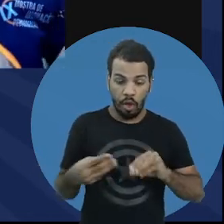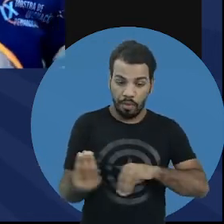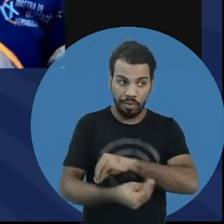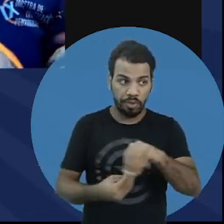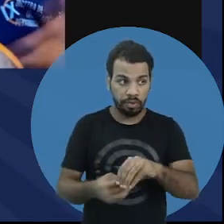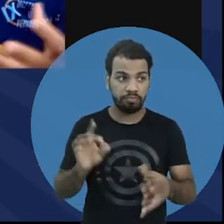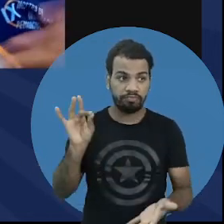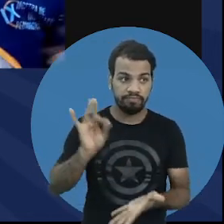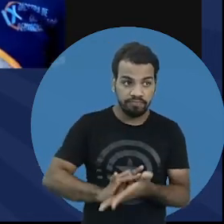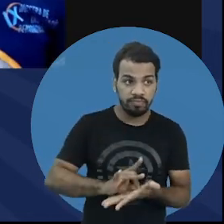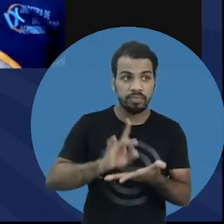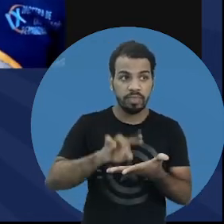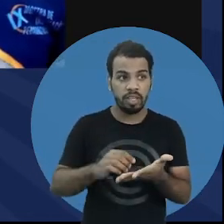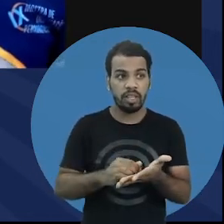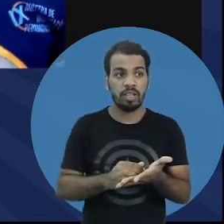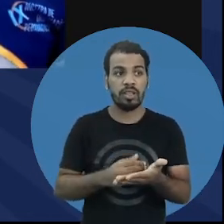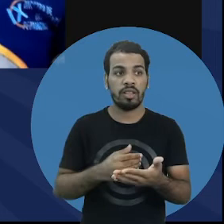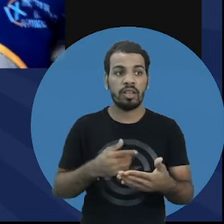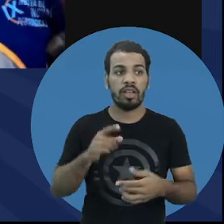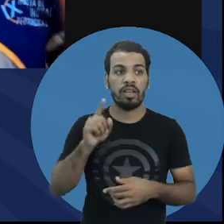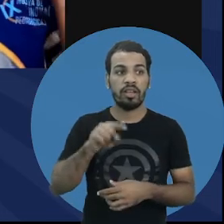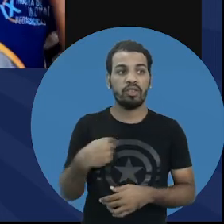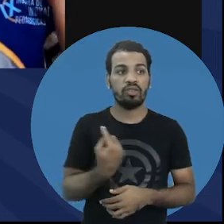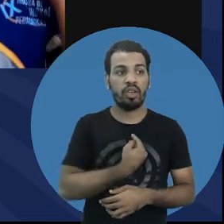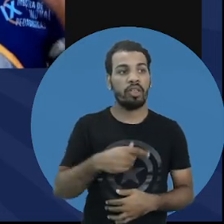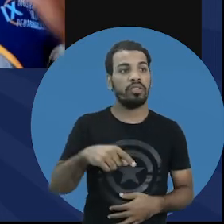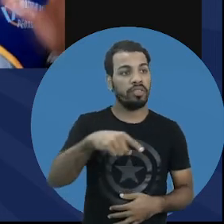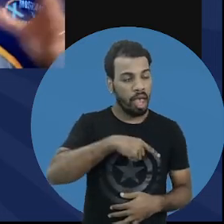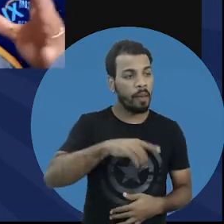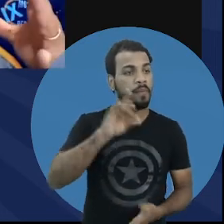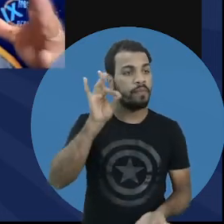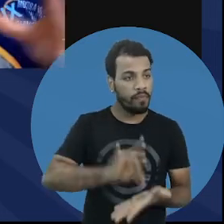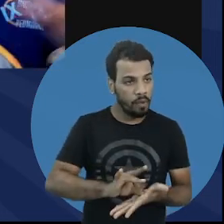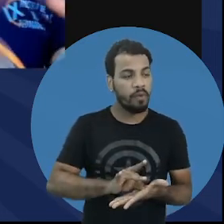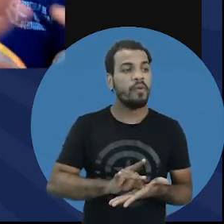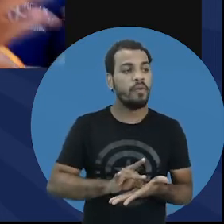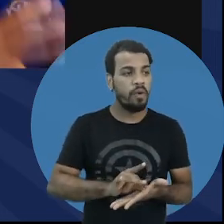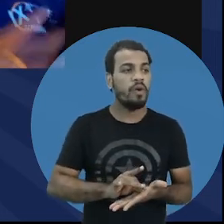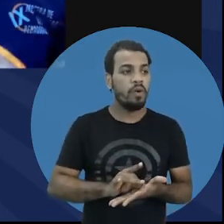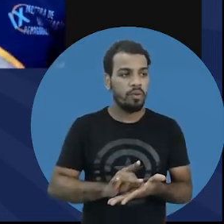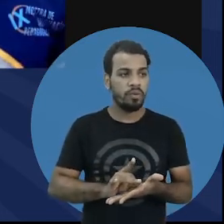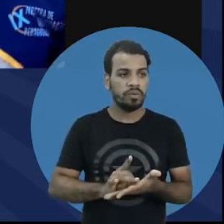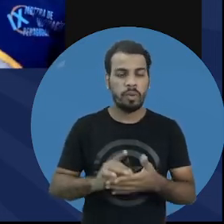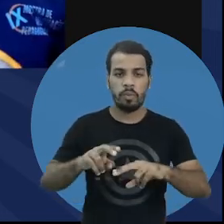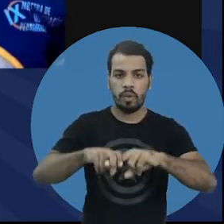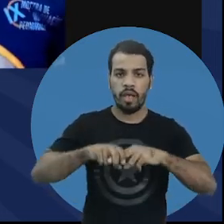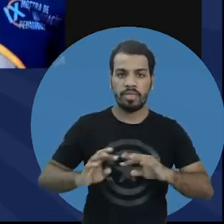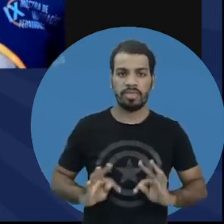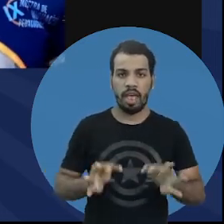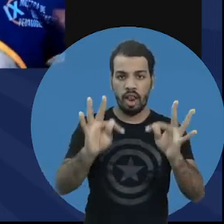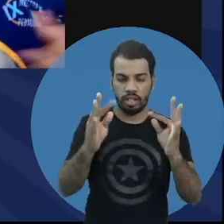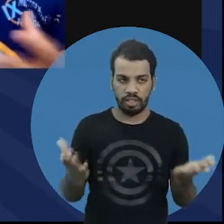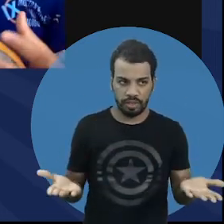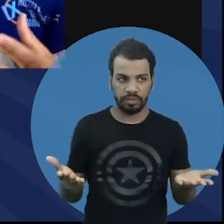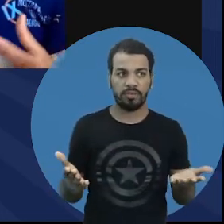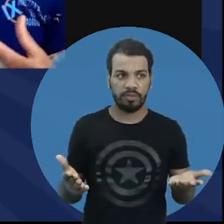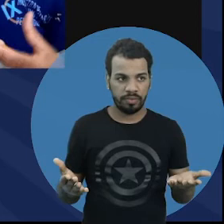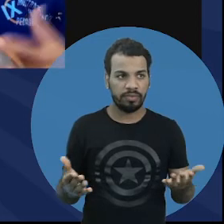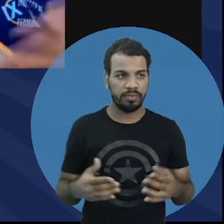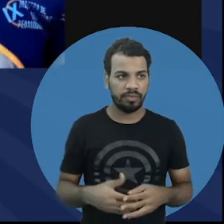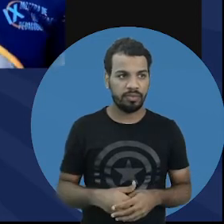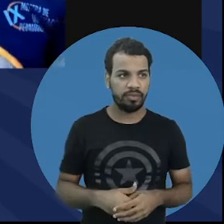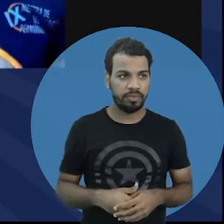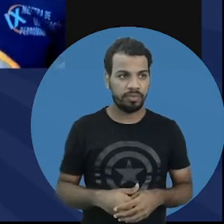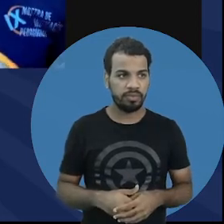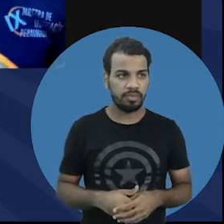justamente da aproximação que nós temos justamente em função da tecnologia e que